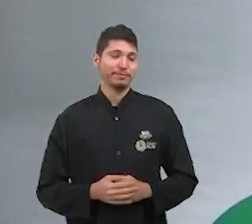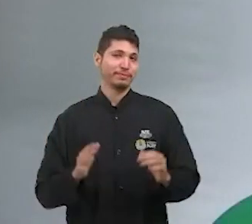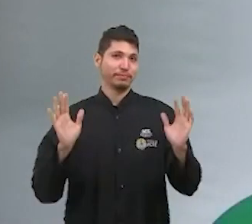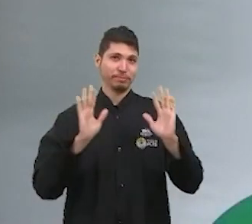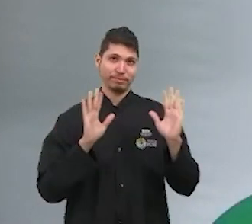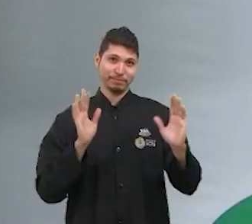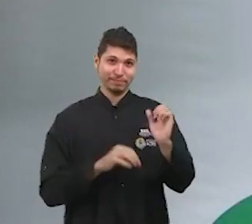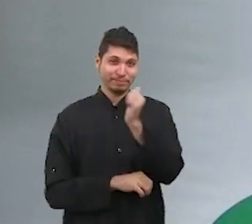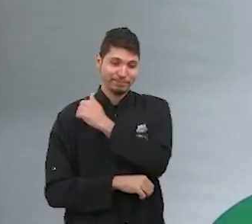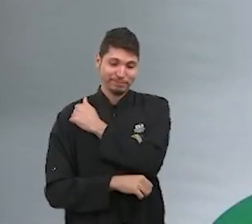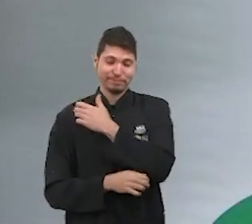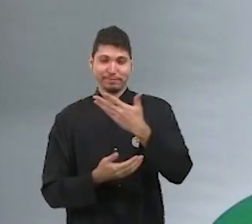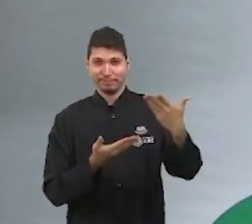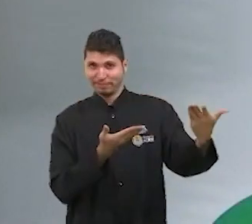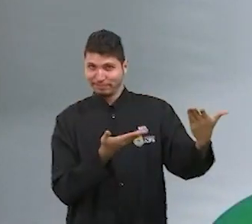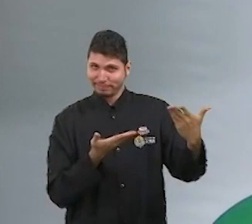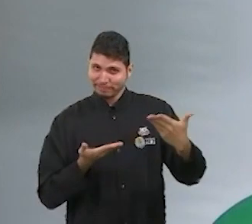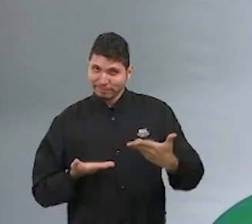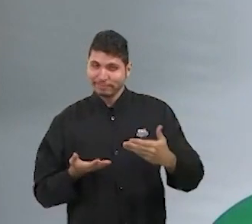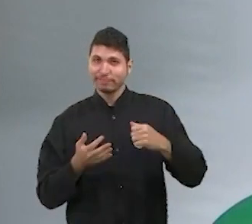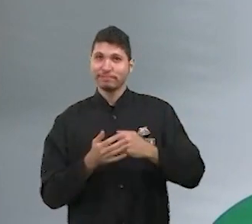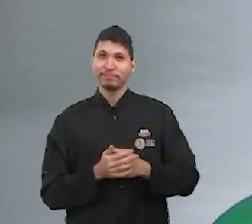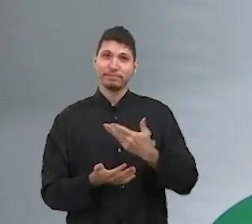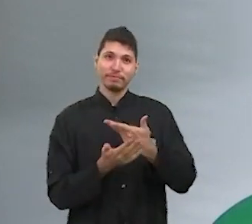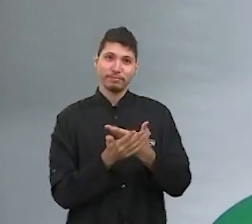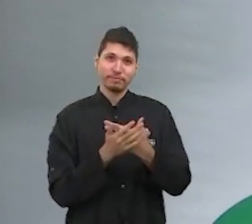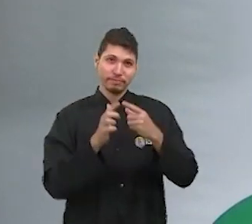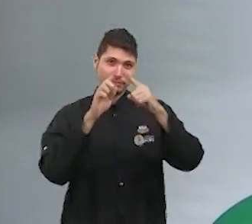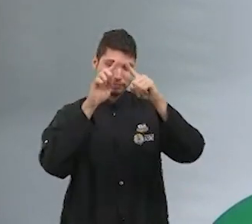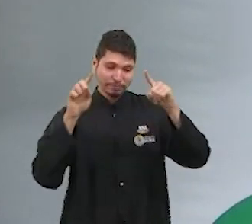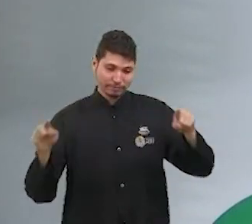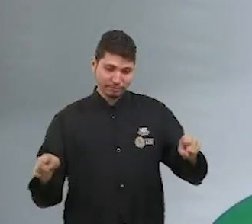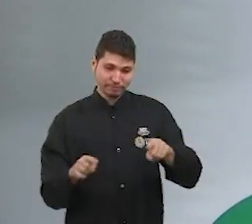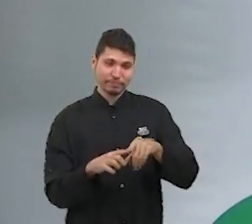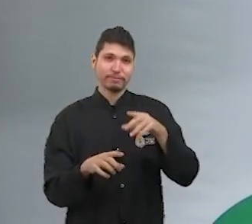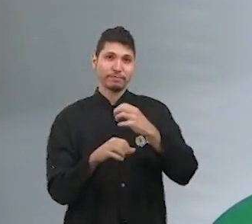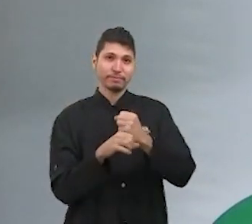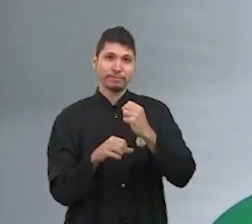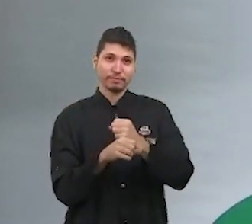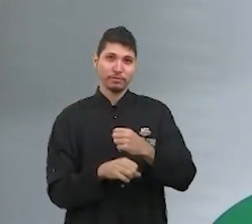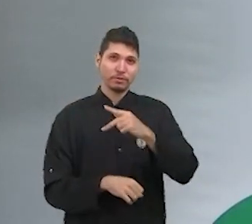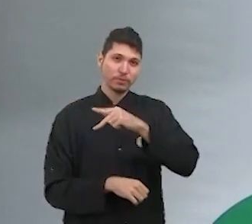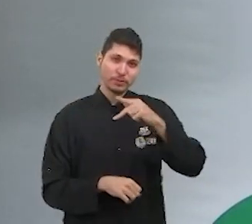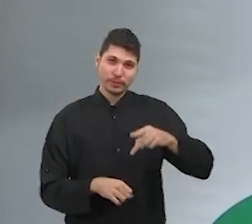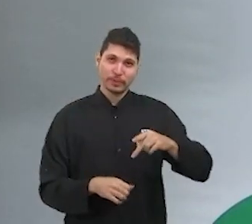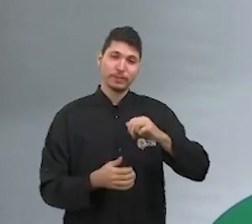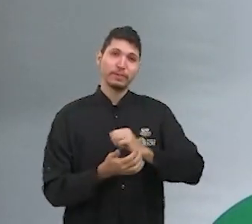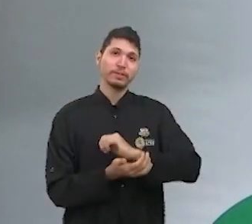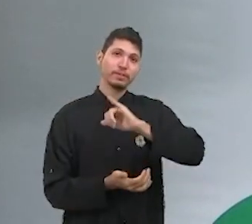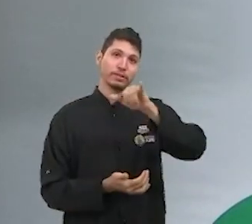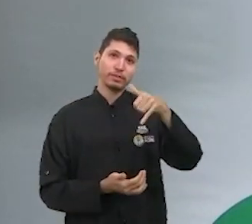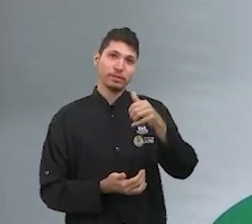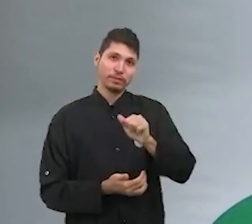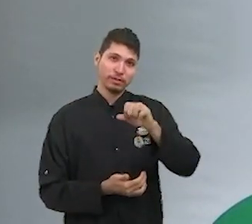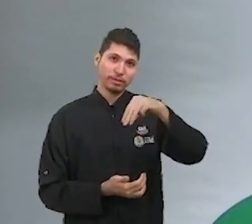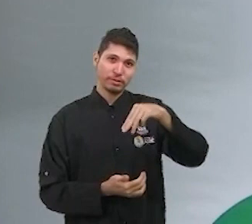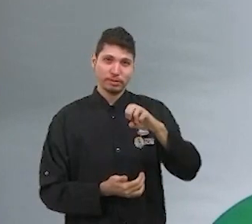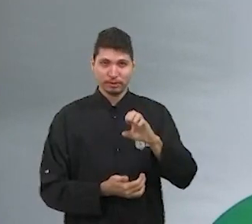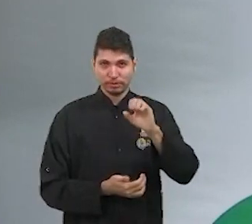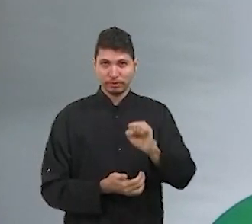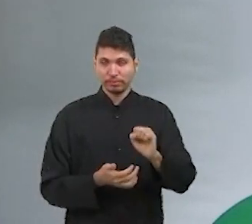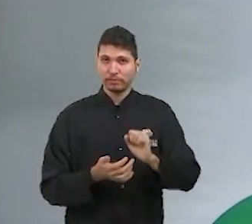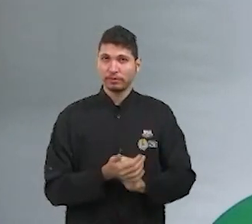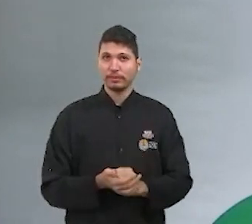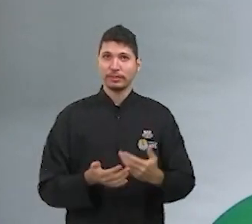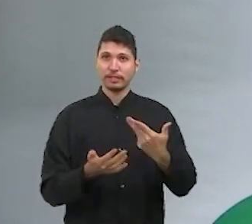Olá, estudantes, sejam bem-vindos à nossa aula de trigonometria. Professor James Barbosa. A aula de hoje vai trazer um pouquinho sobre triângulos retângulos,